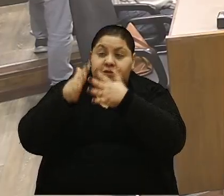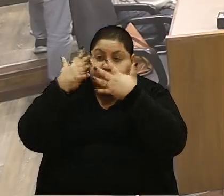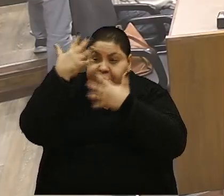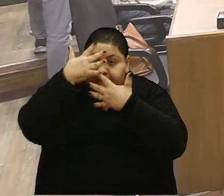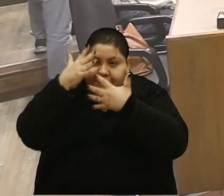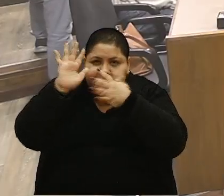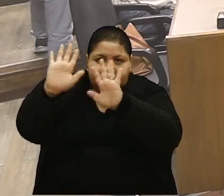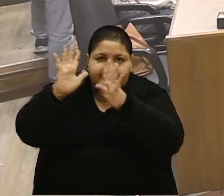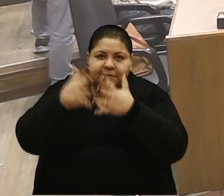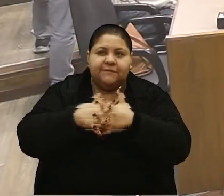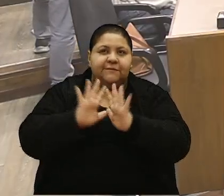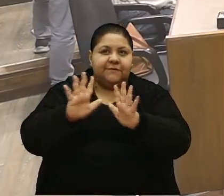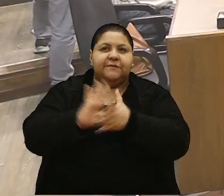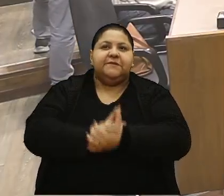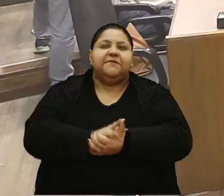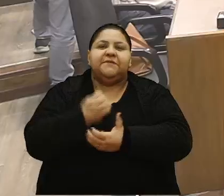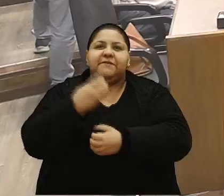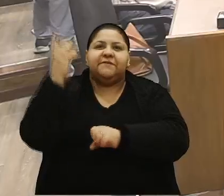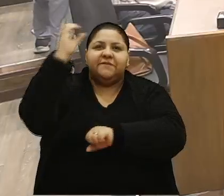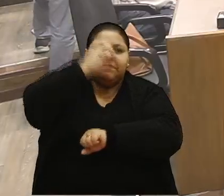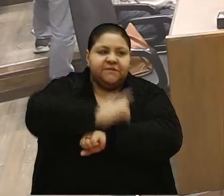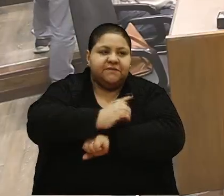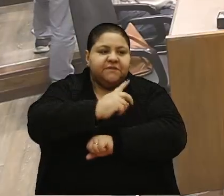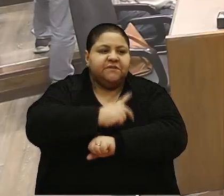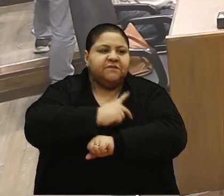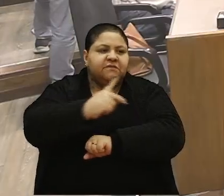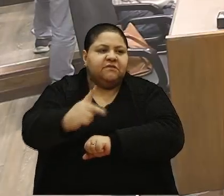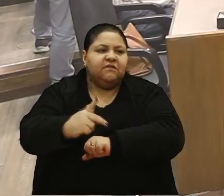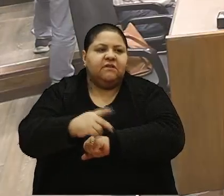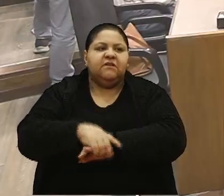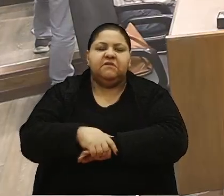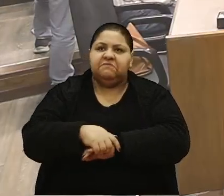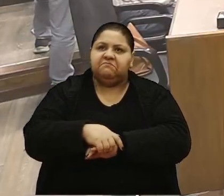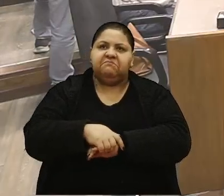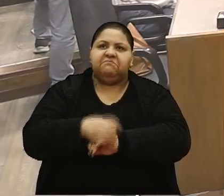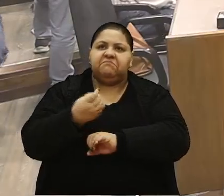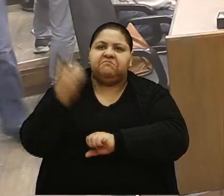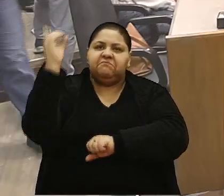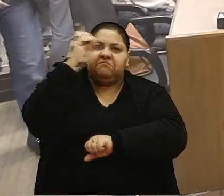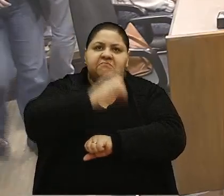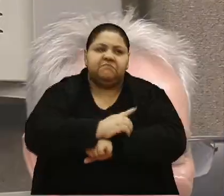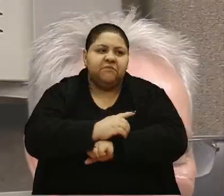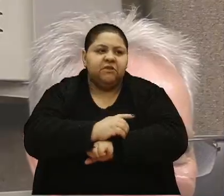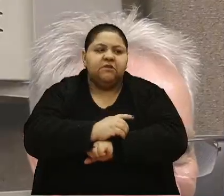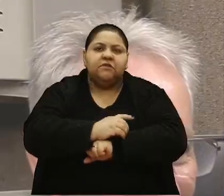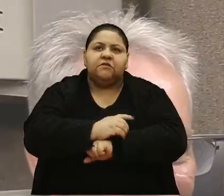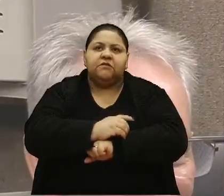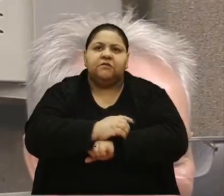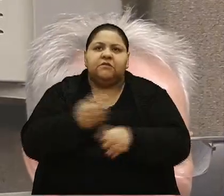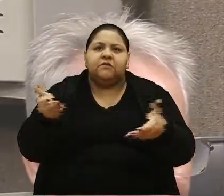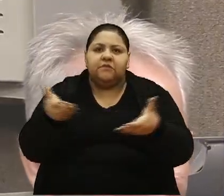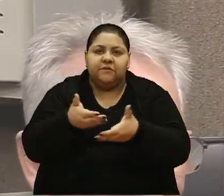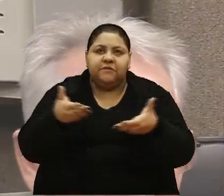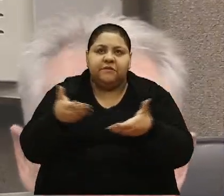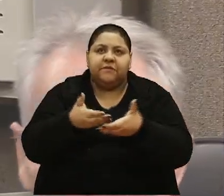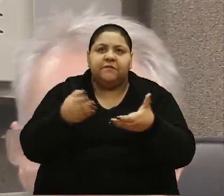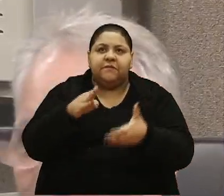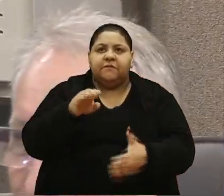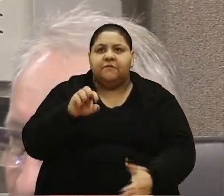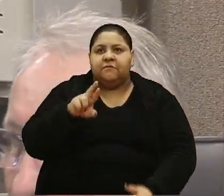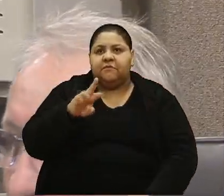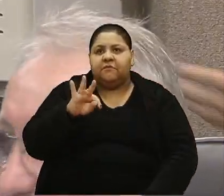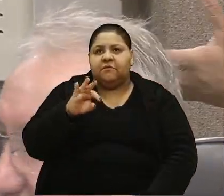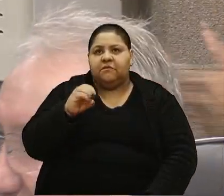Aldonei Machado. Bom dia, presidente. Bom dia, nobres vereadores. Bom dia, secretário Jack já foi, Bertotto. Bom dia